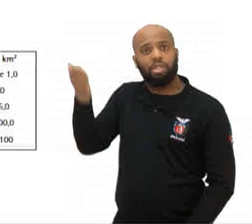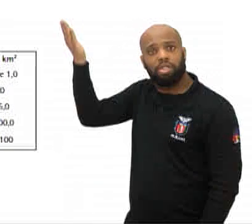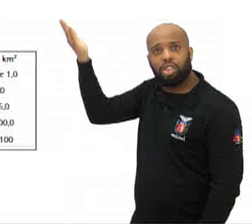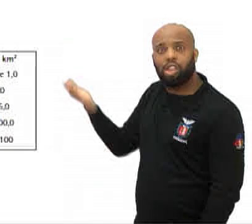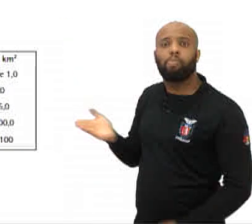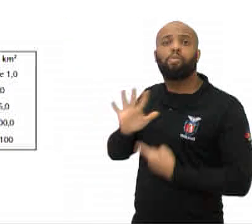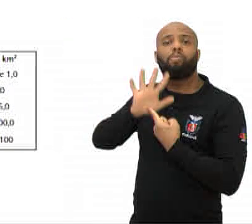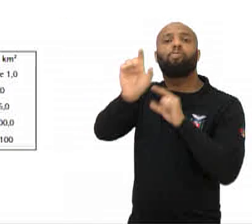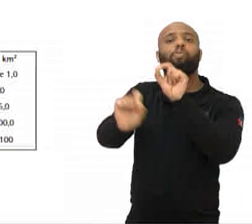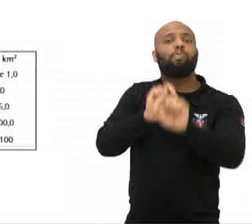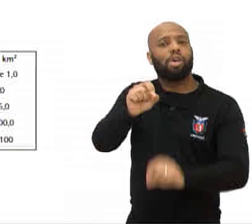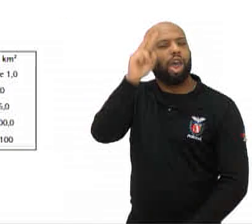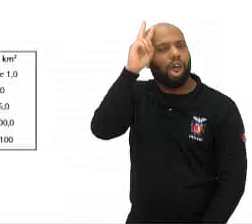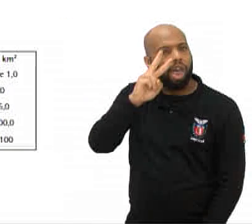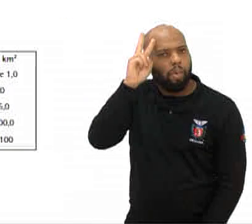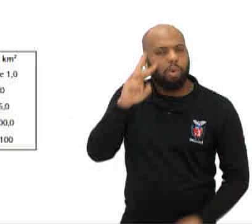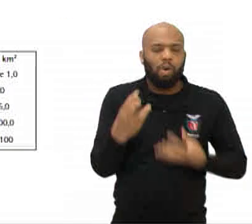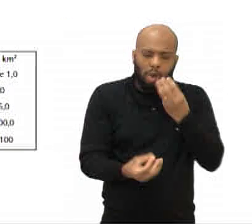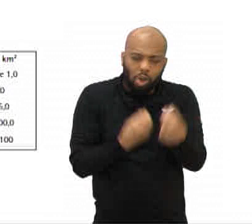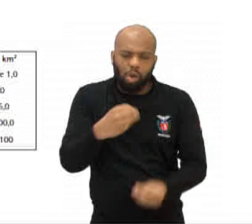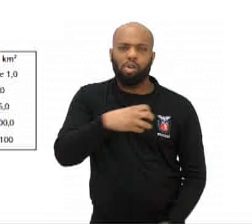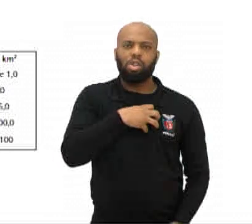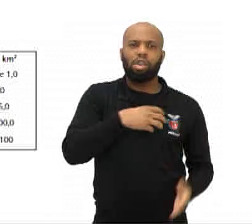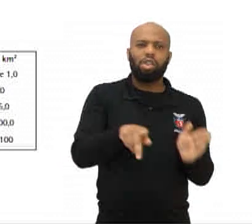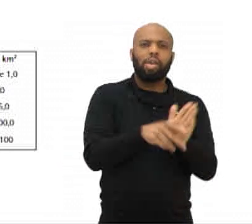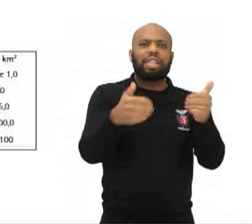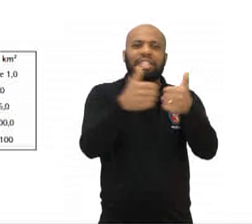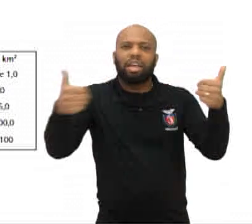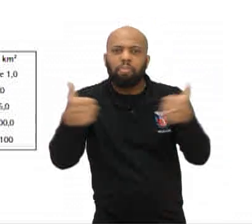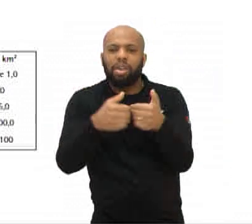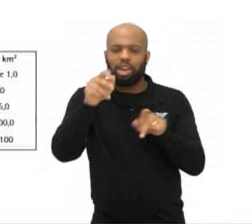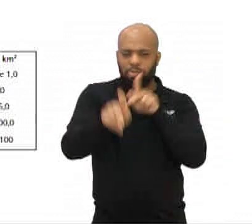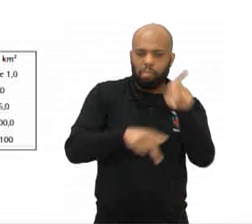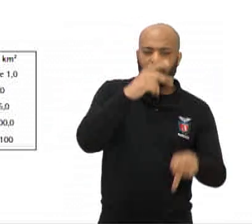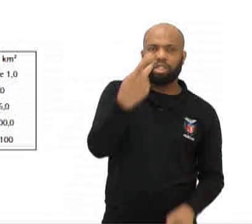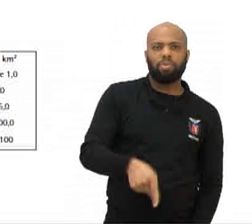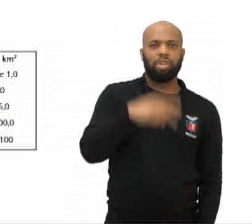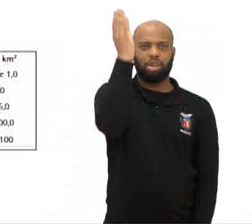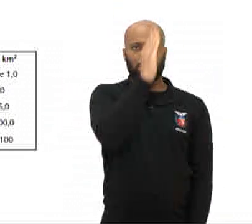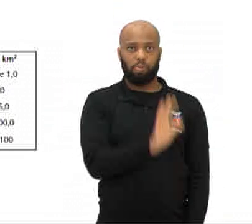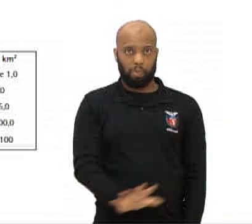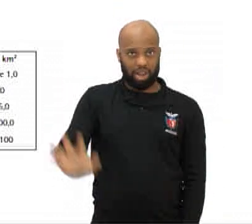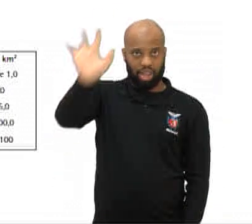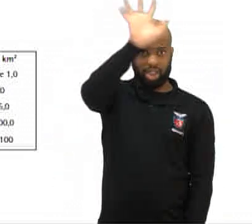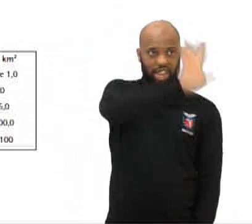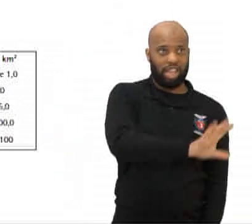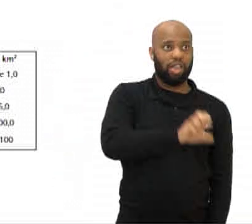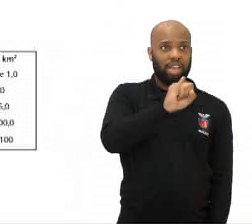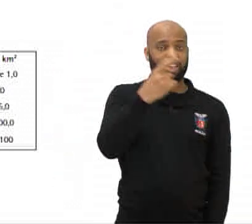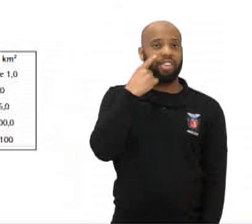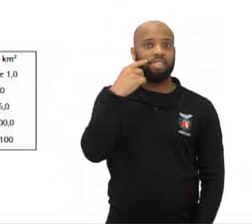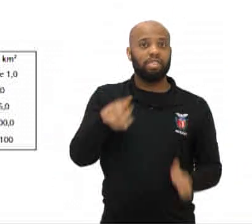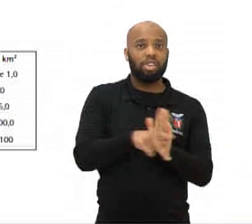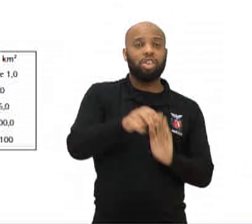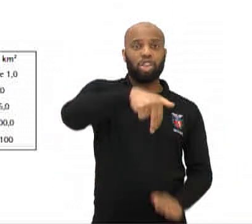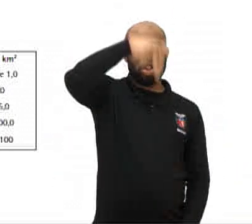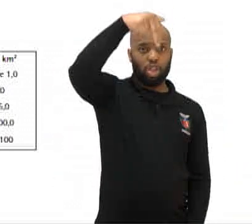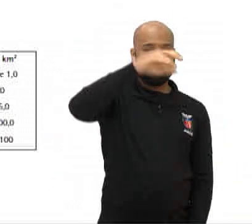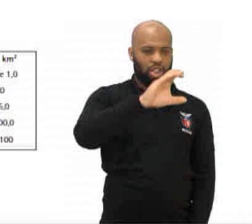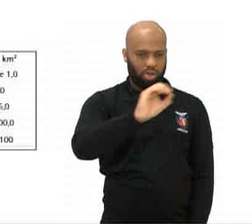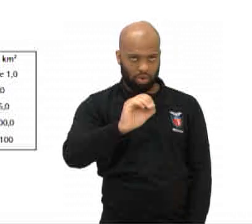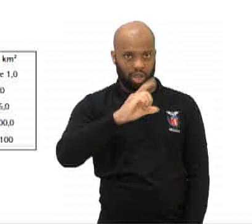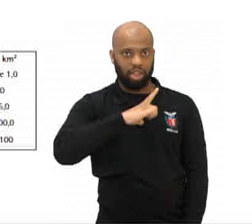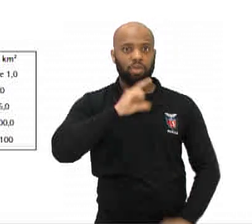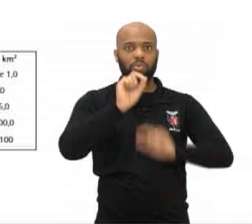para vocês relembrarem lá, como que é a distribuição da população no Brasil. Se a gente olhar aqui entre região norte e